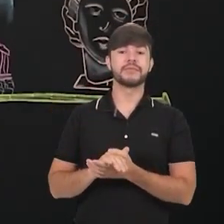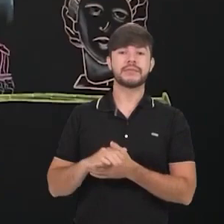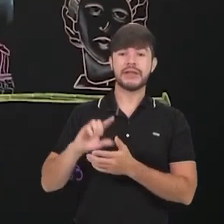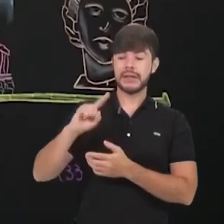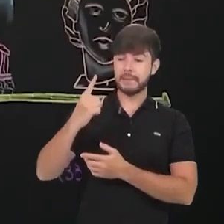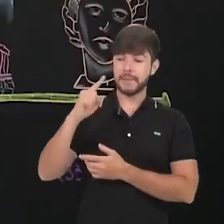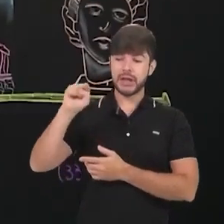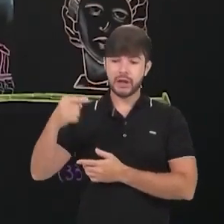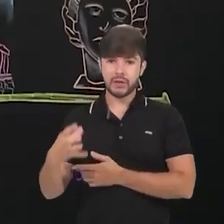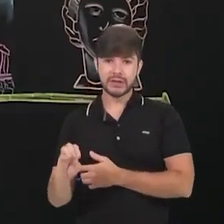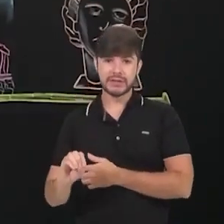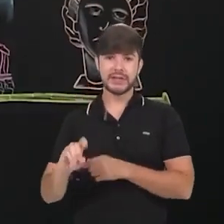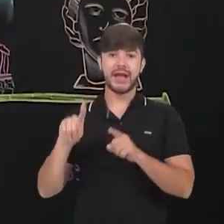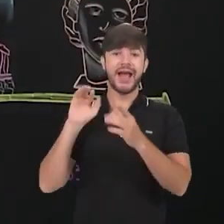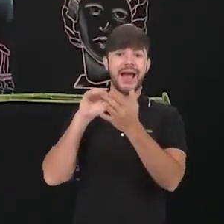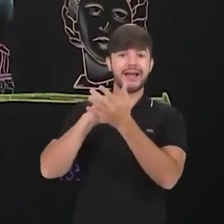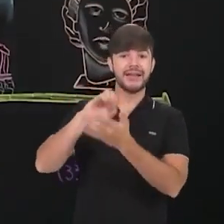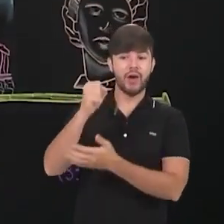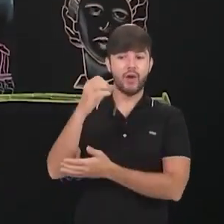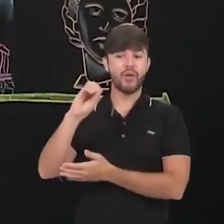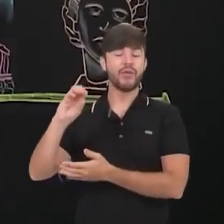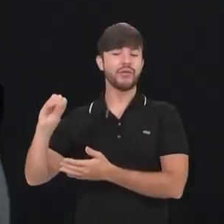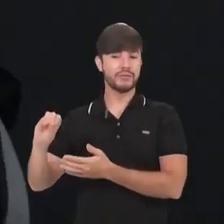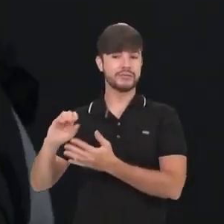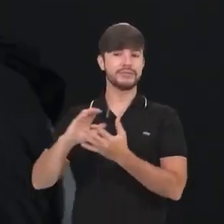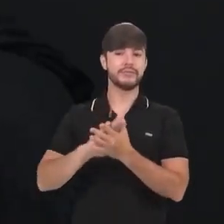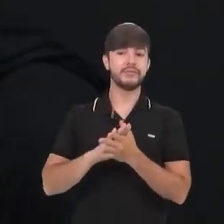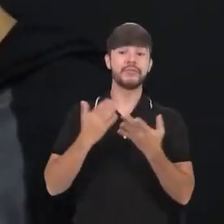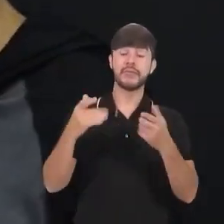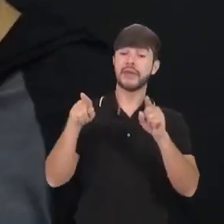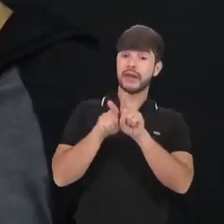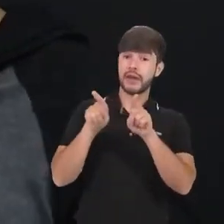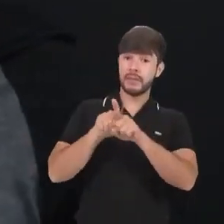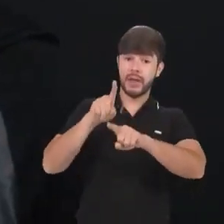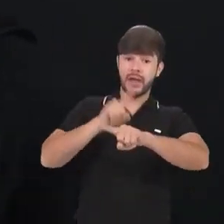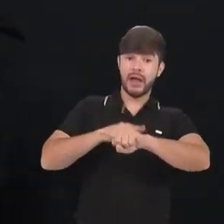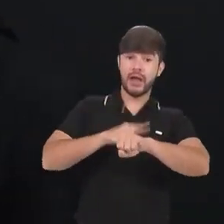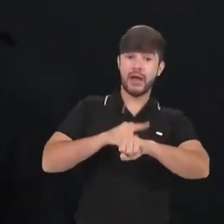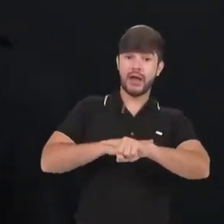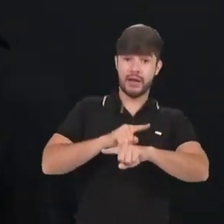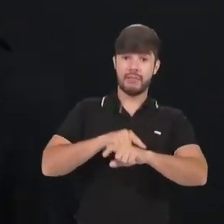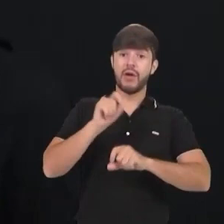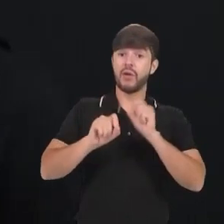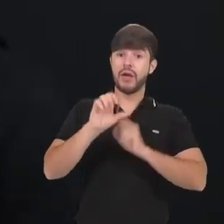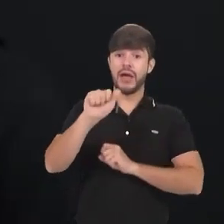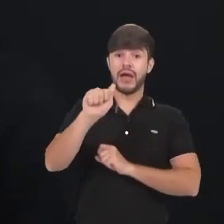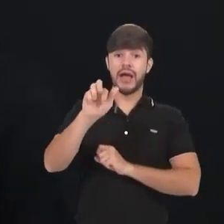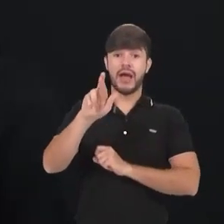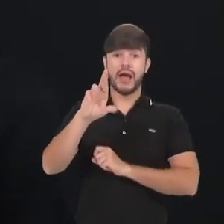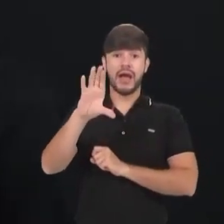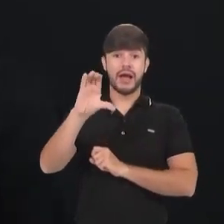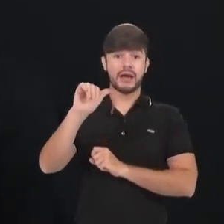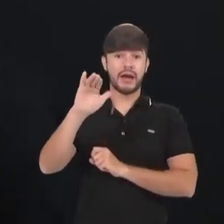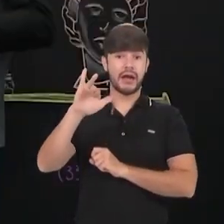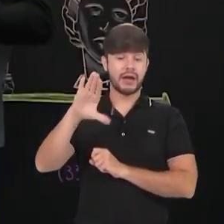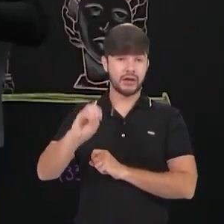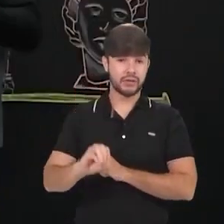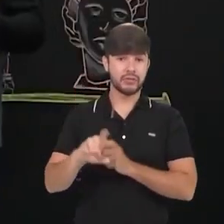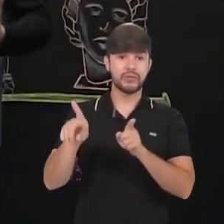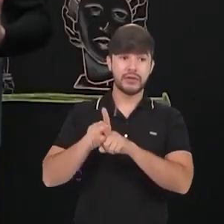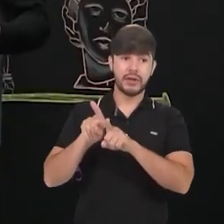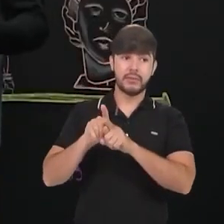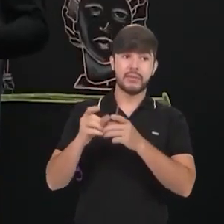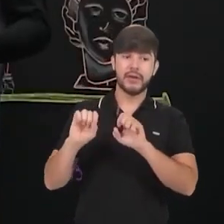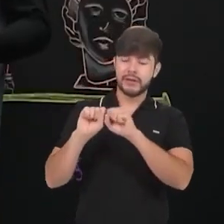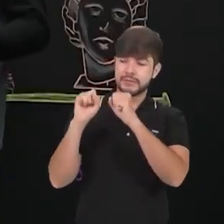de 1100 até 800 a.C. Teve também o período arcaico, onde já teve a formação de algumas civilizações